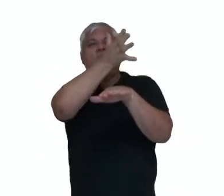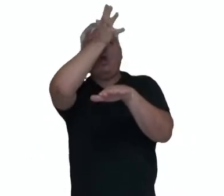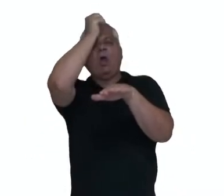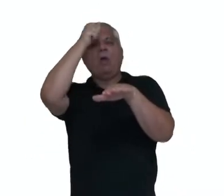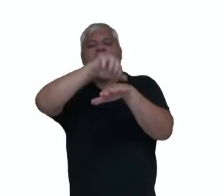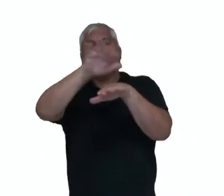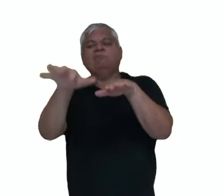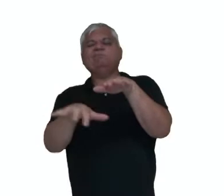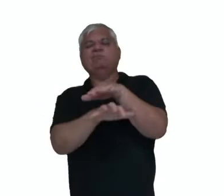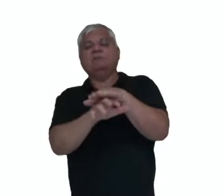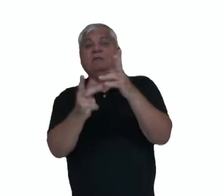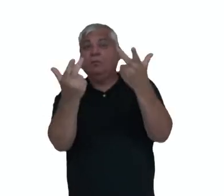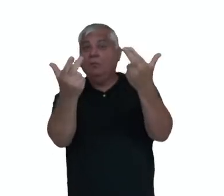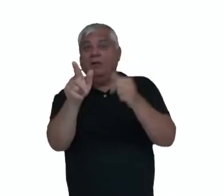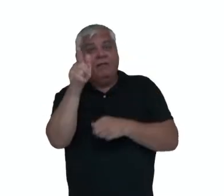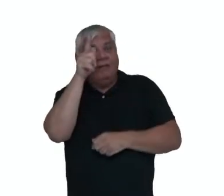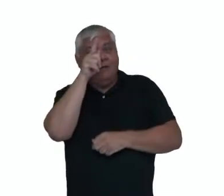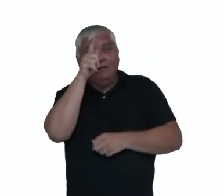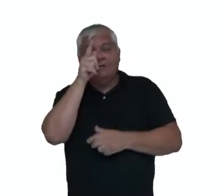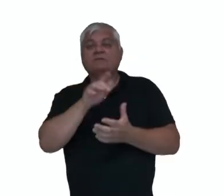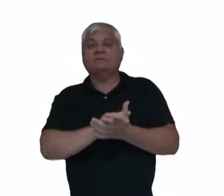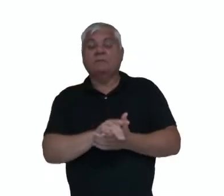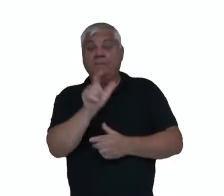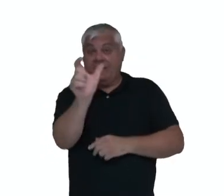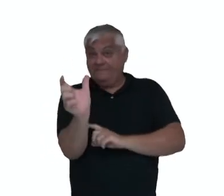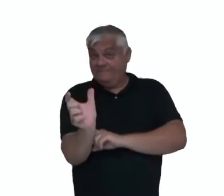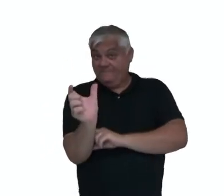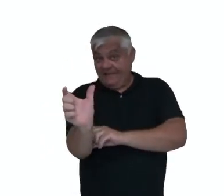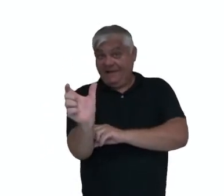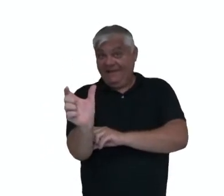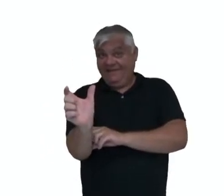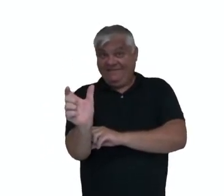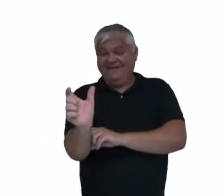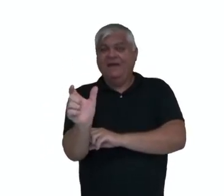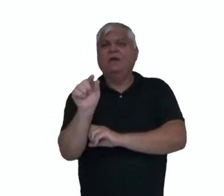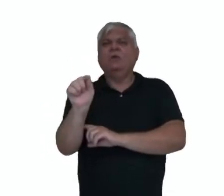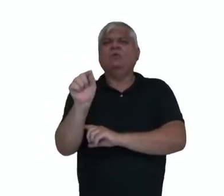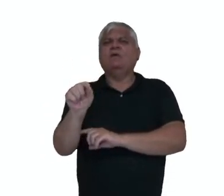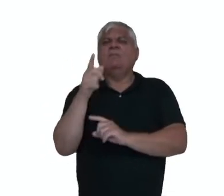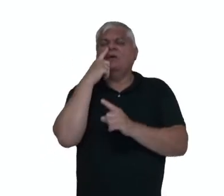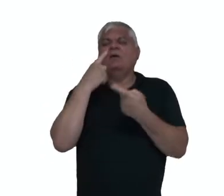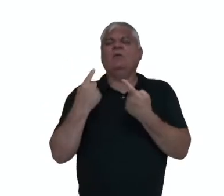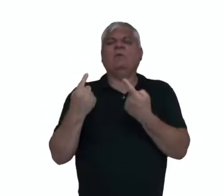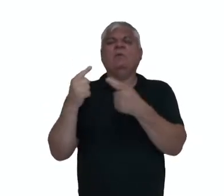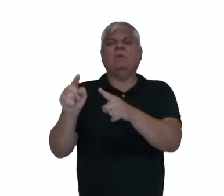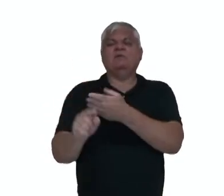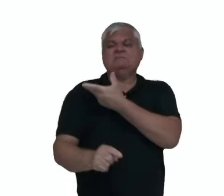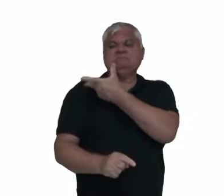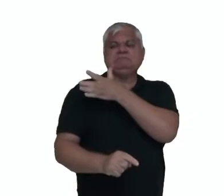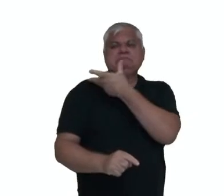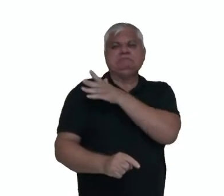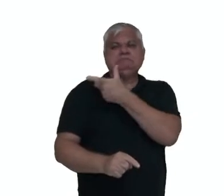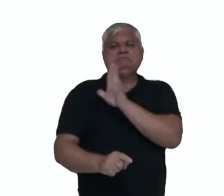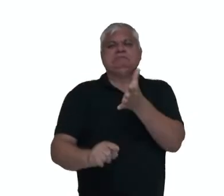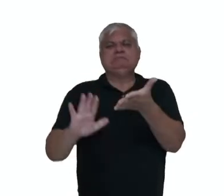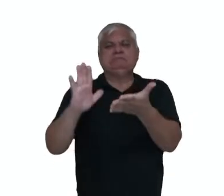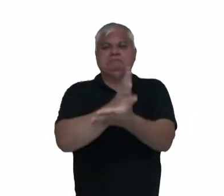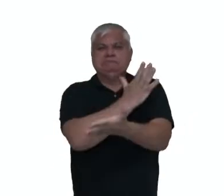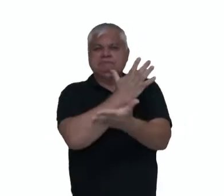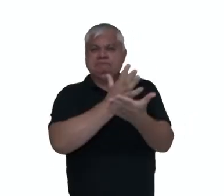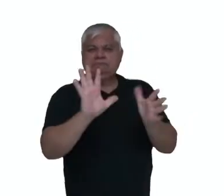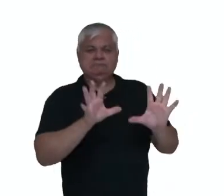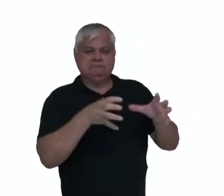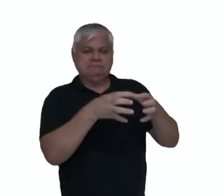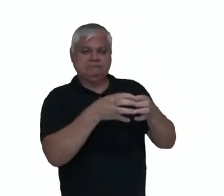fazia, né? Embora essa expressão, né, ela era utilizada para marcar uma oposição, sugerindo uma separação, ela mostra